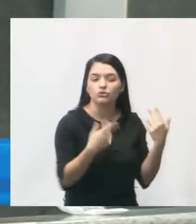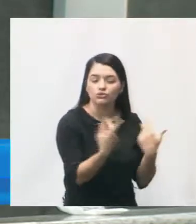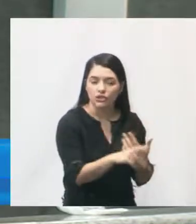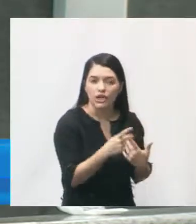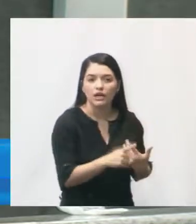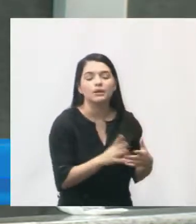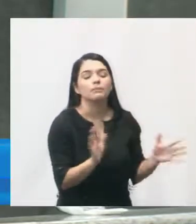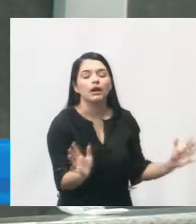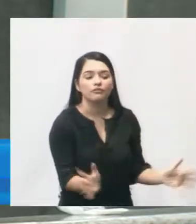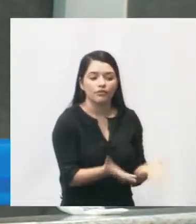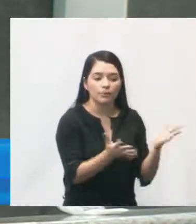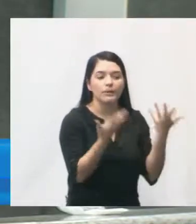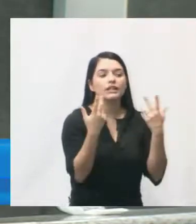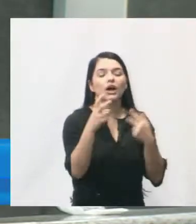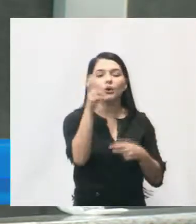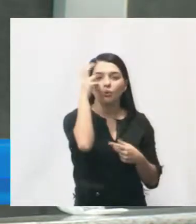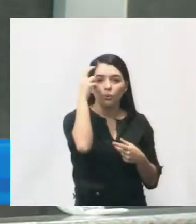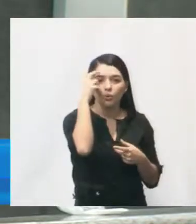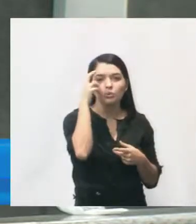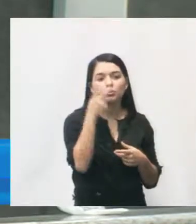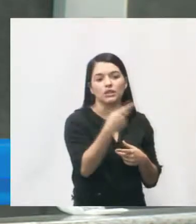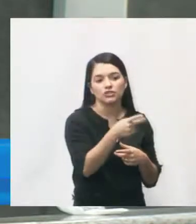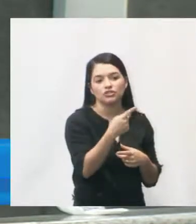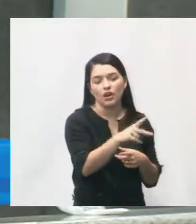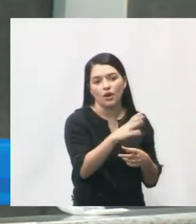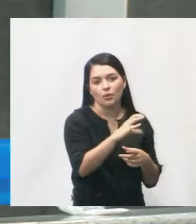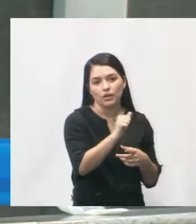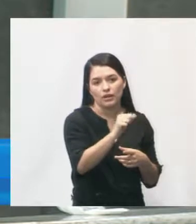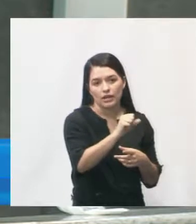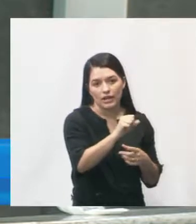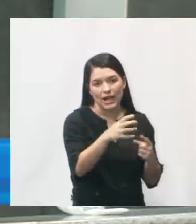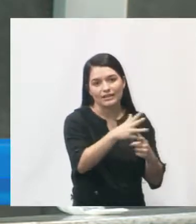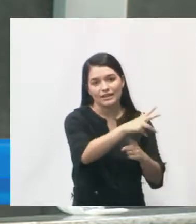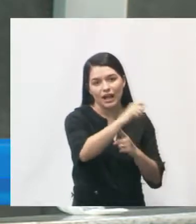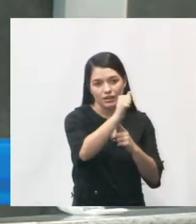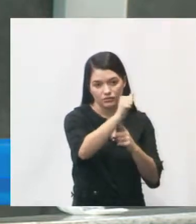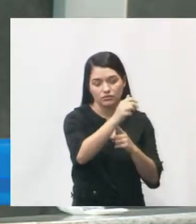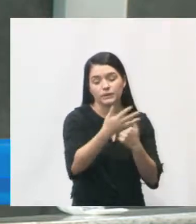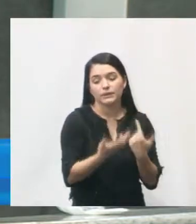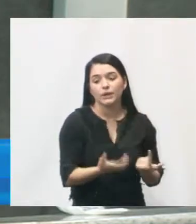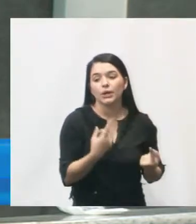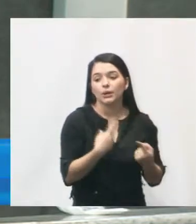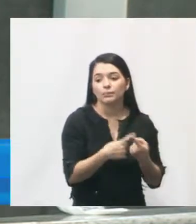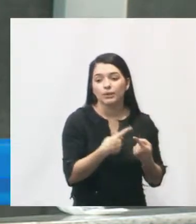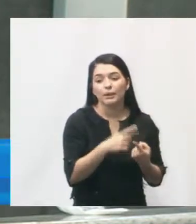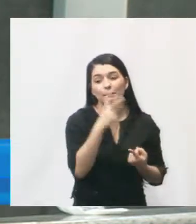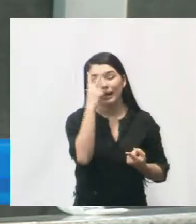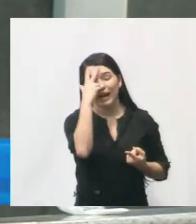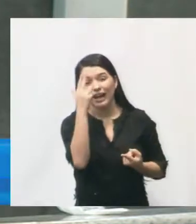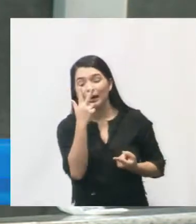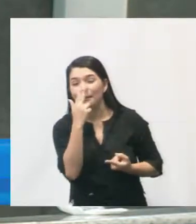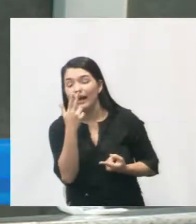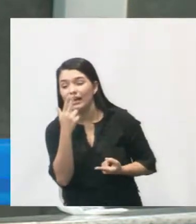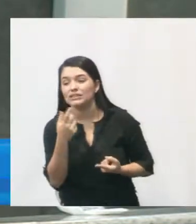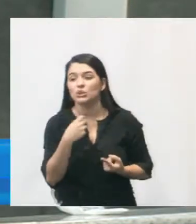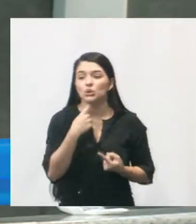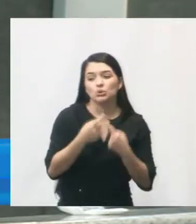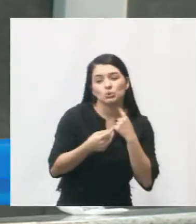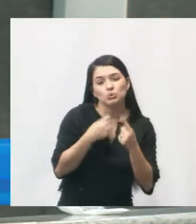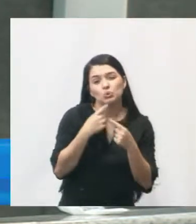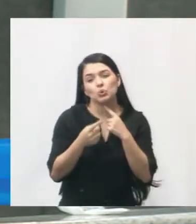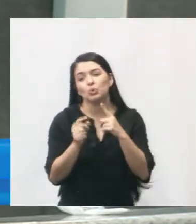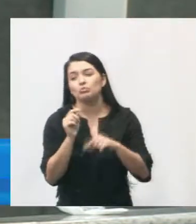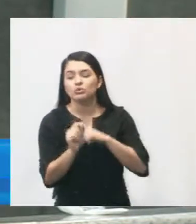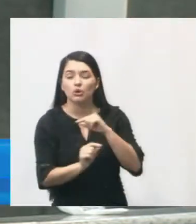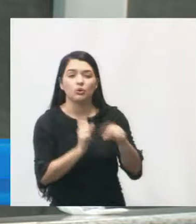fomento da cultura pelo Cais das Artes, ainda um pouco incerto com relação àquilo que será o planejamento de